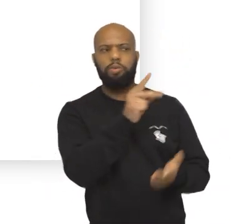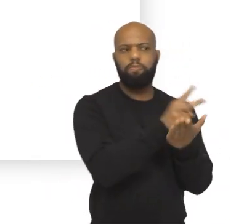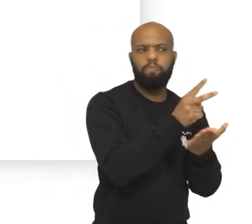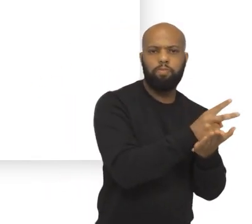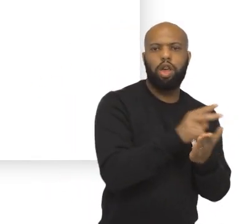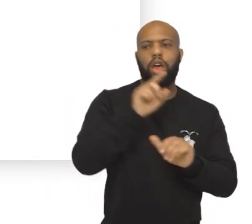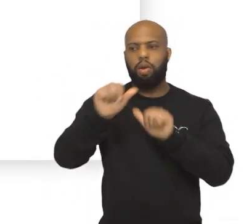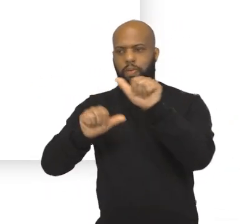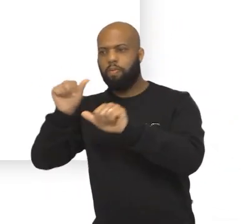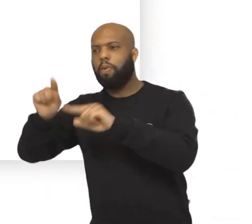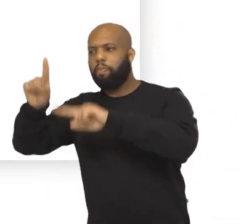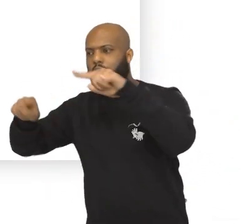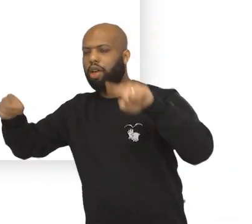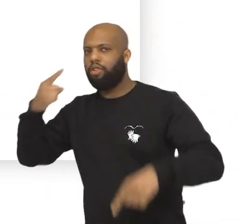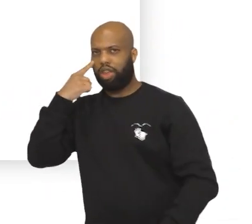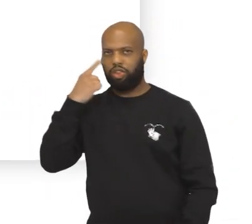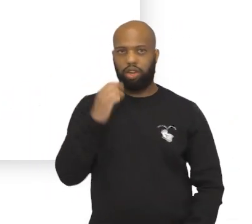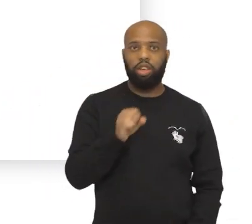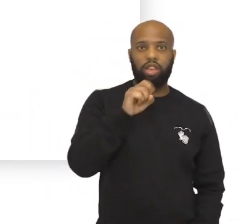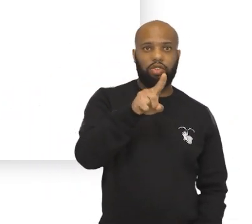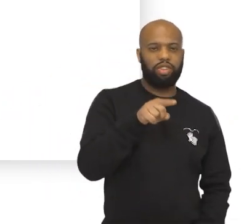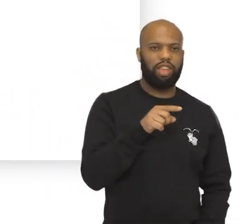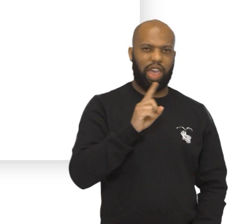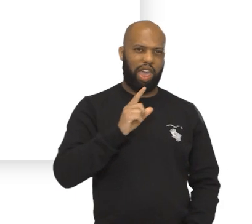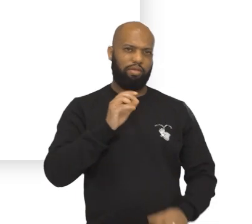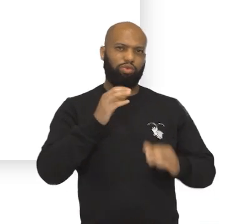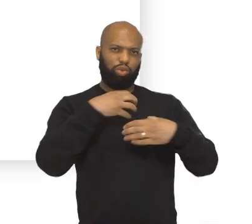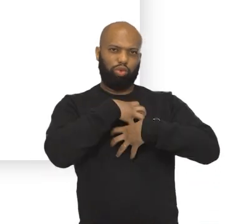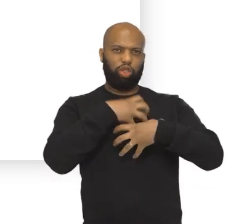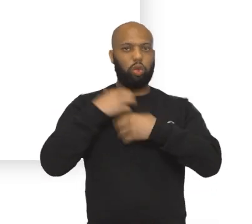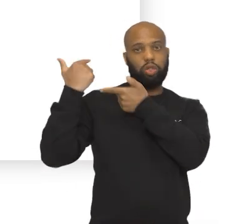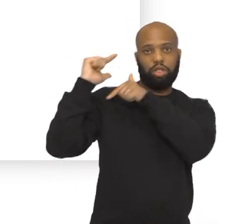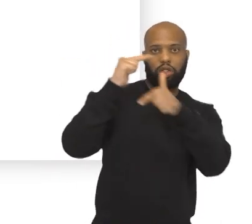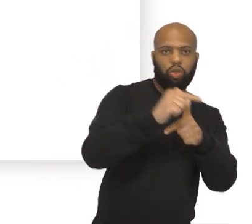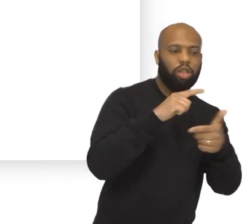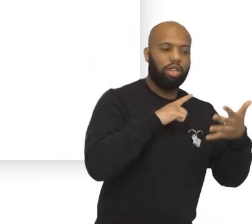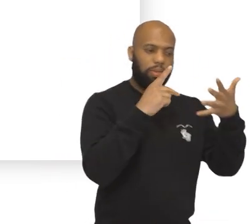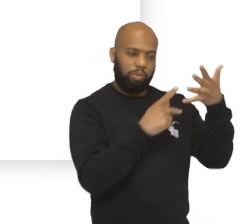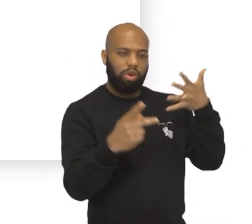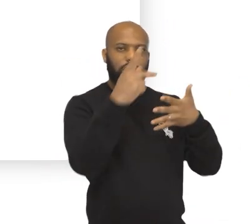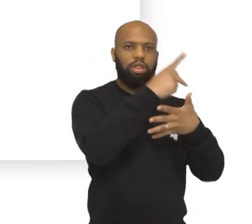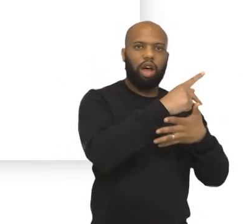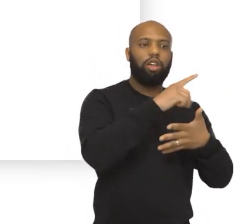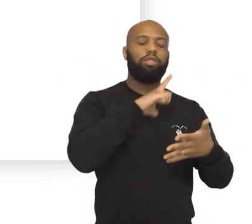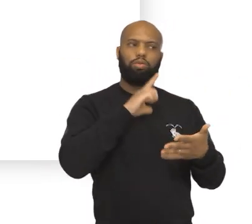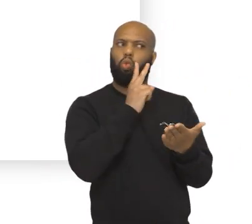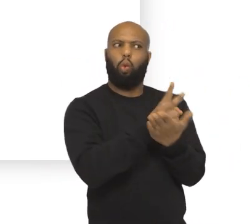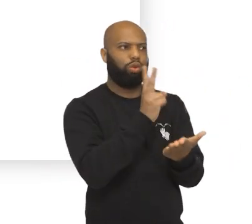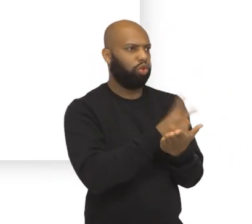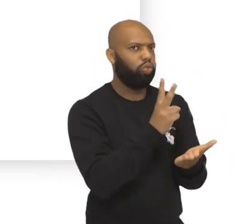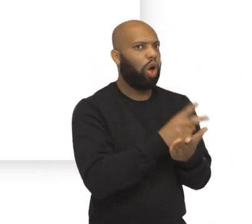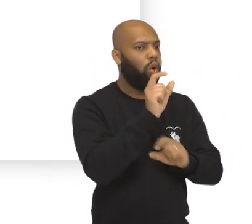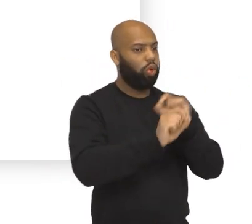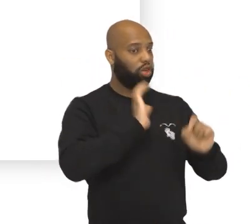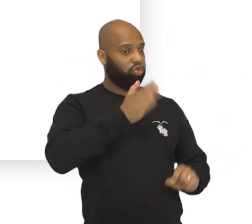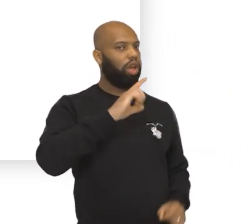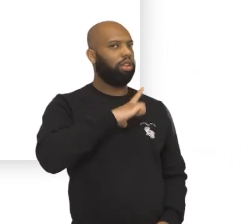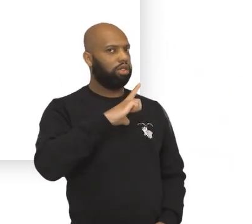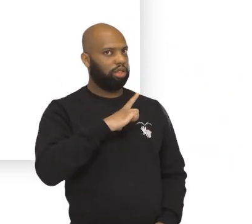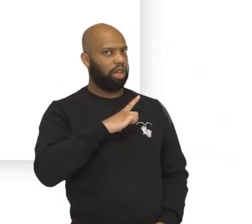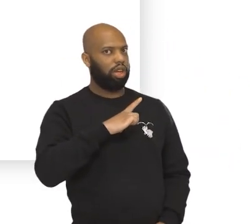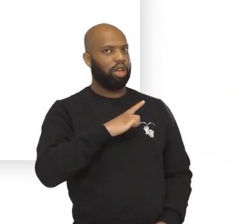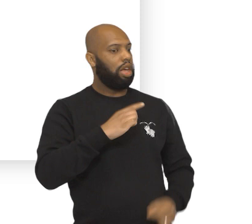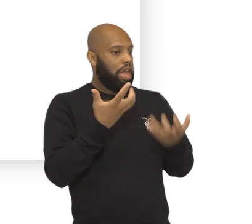avaliar qual você se encaixa melhor veja conservador é o investidor que prioriza a preservação dos seus